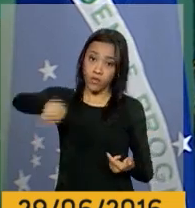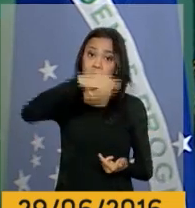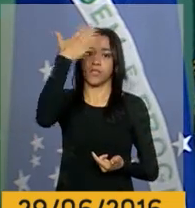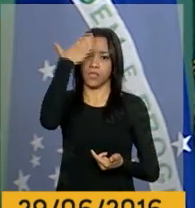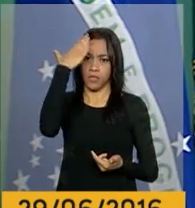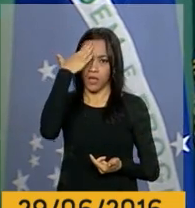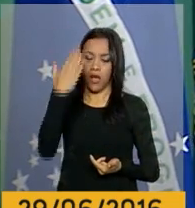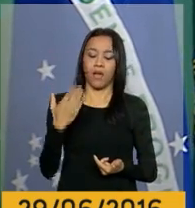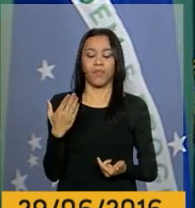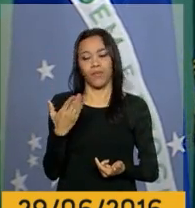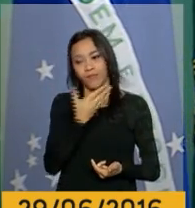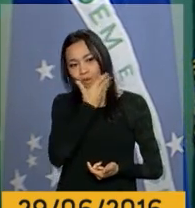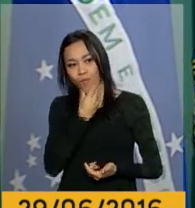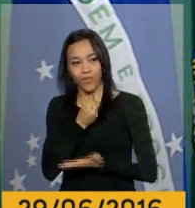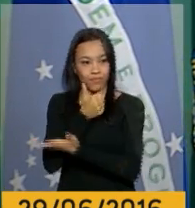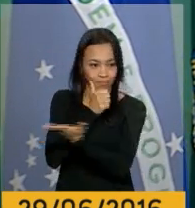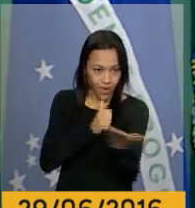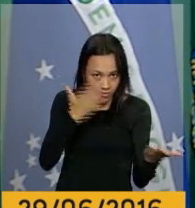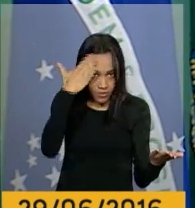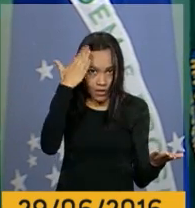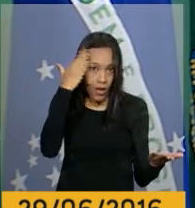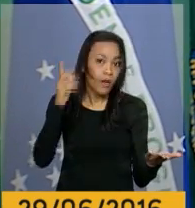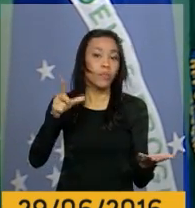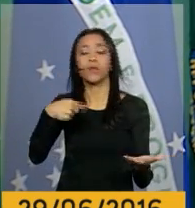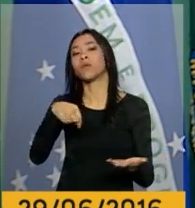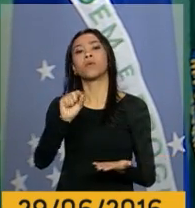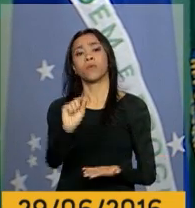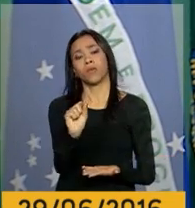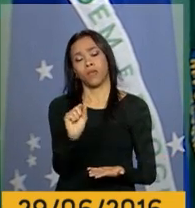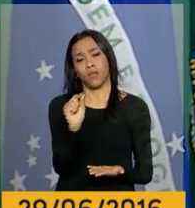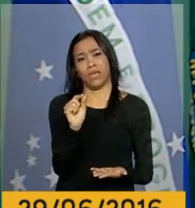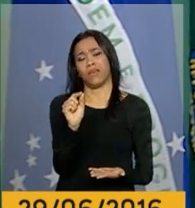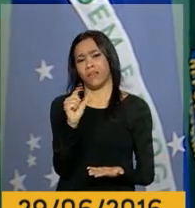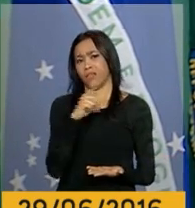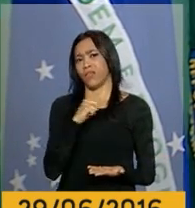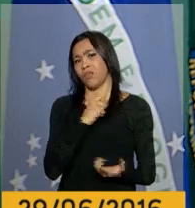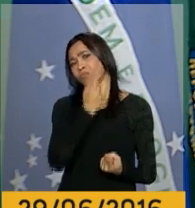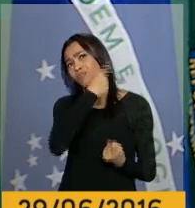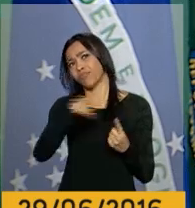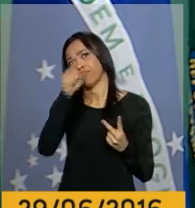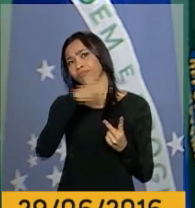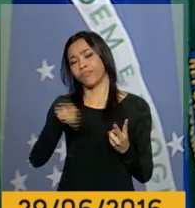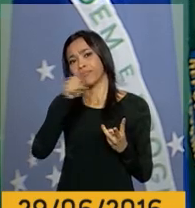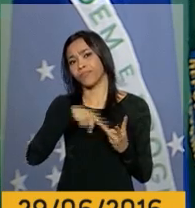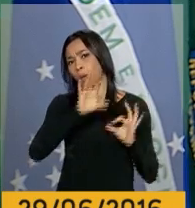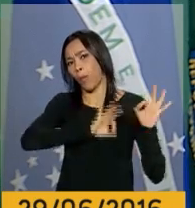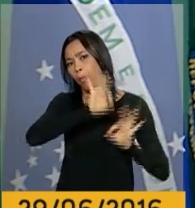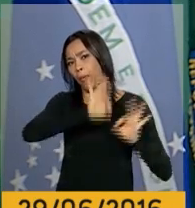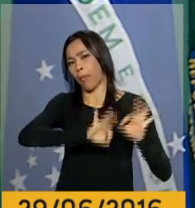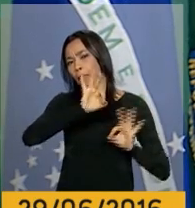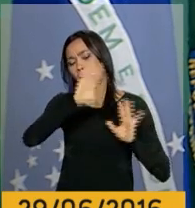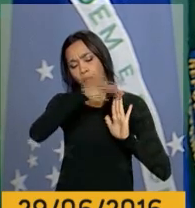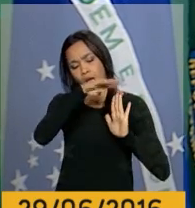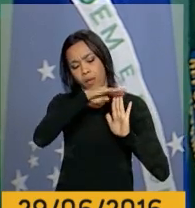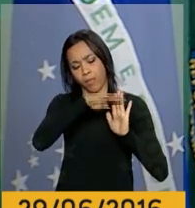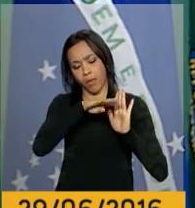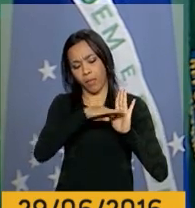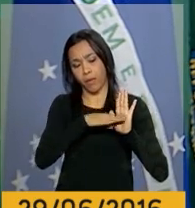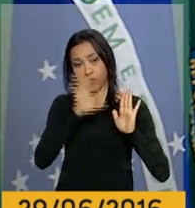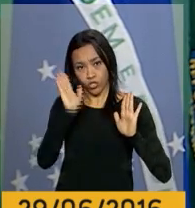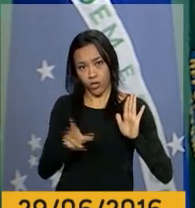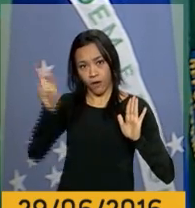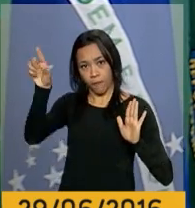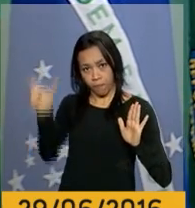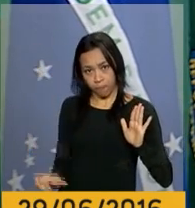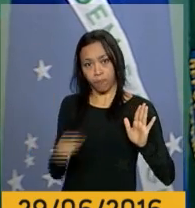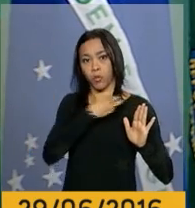que nós, senhoras e senhores, sabem que nós temos outros tantos planos que já foram esboçados pelo Mendonça